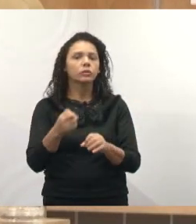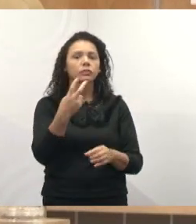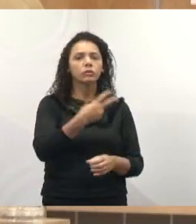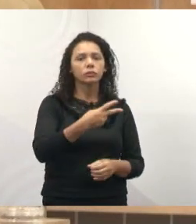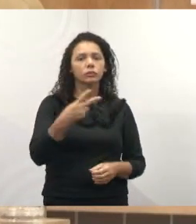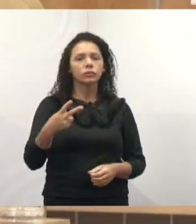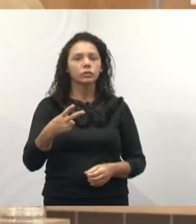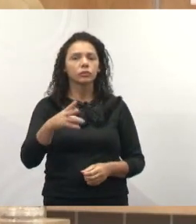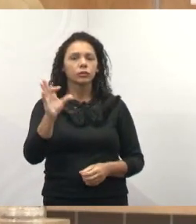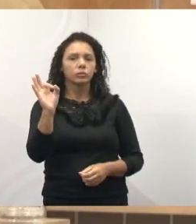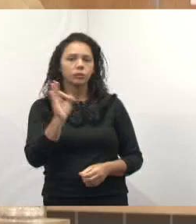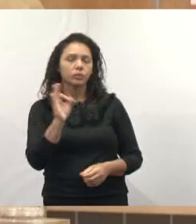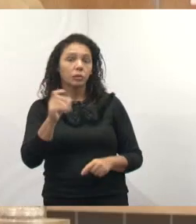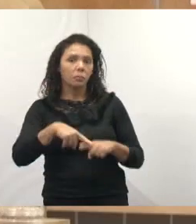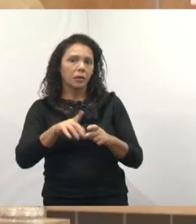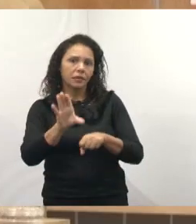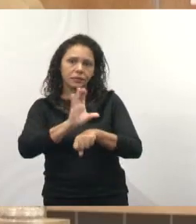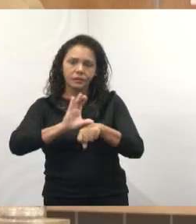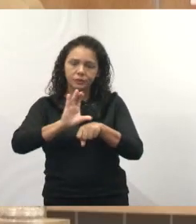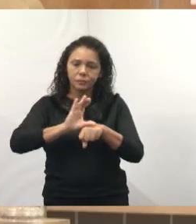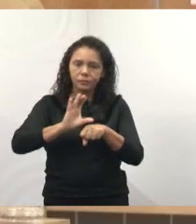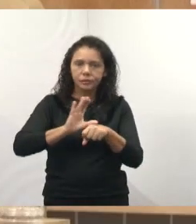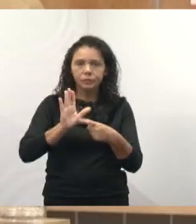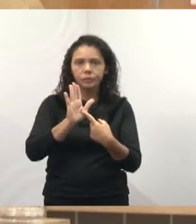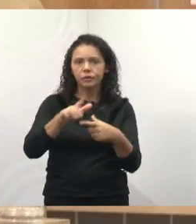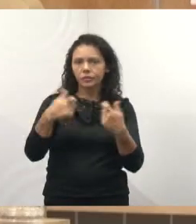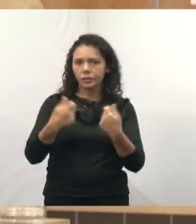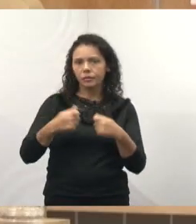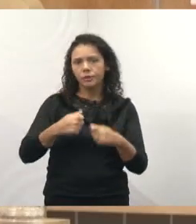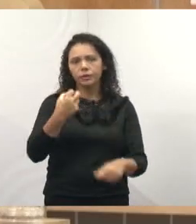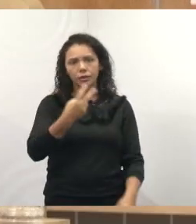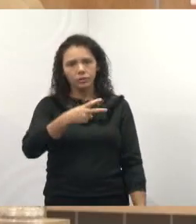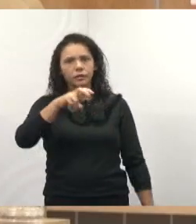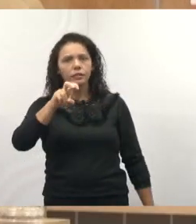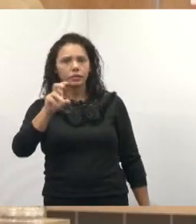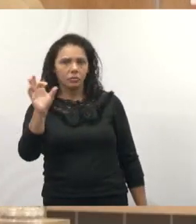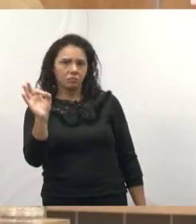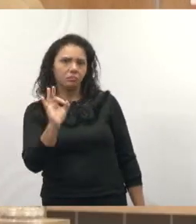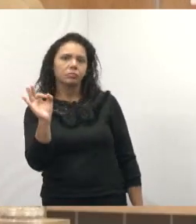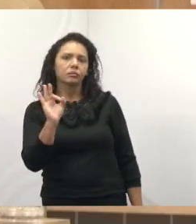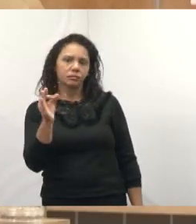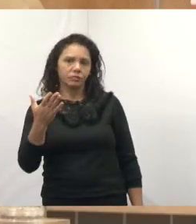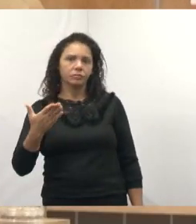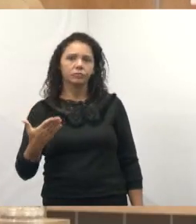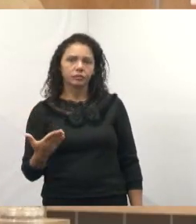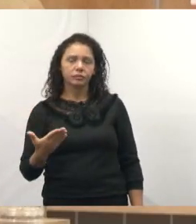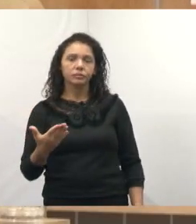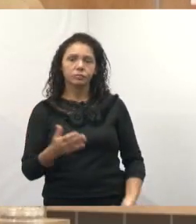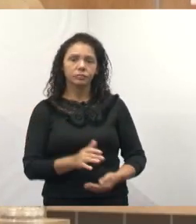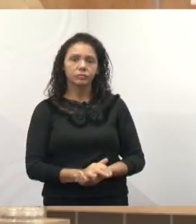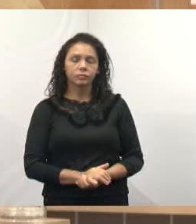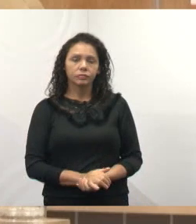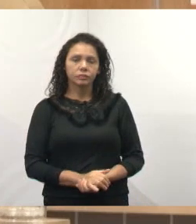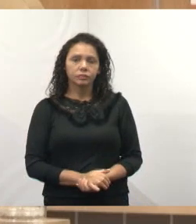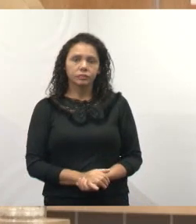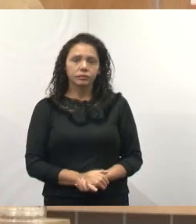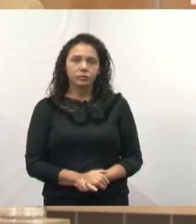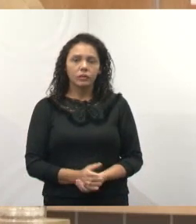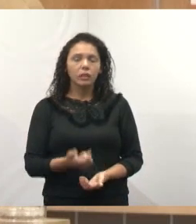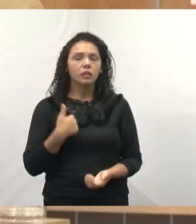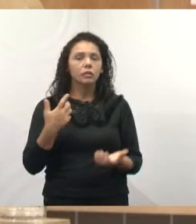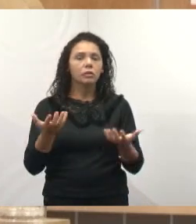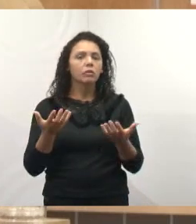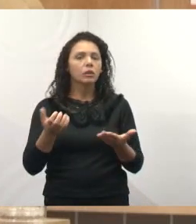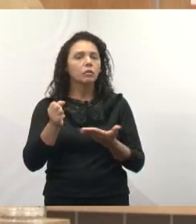22,15%, sendo que a Constituição exige 25%. E aí faço a defesa. Faço uma